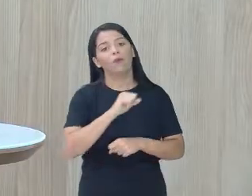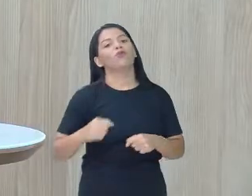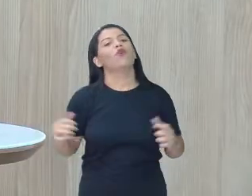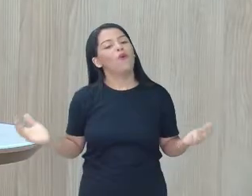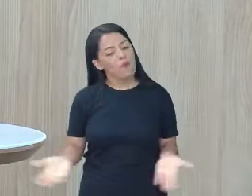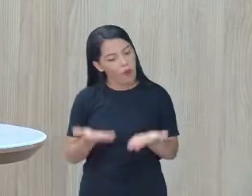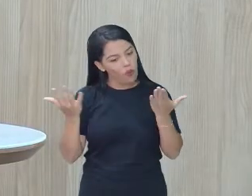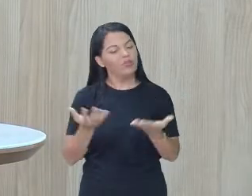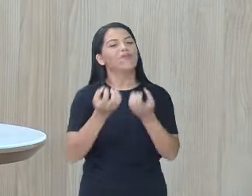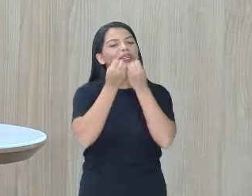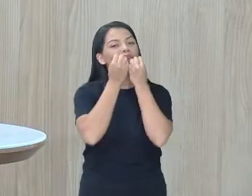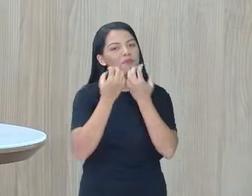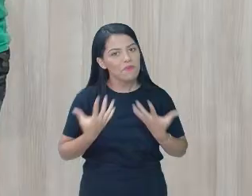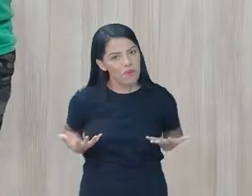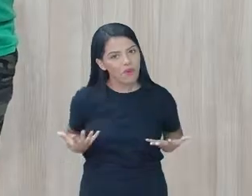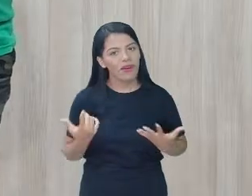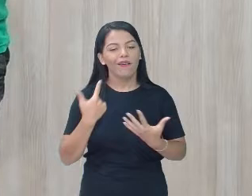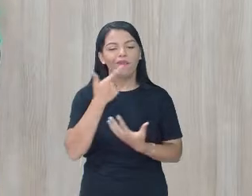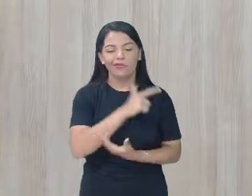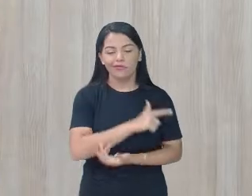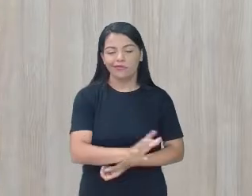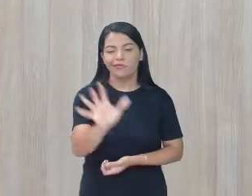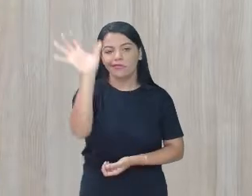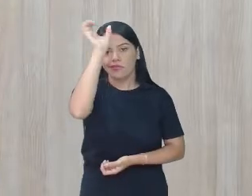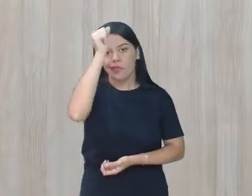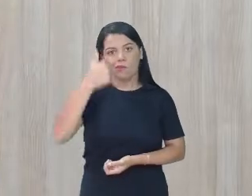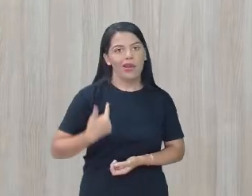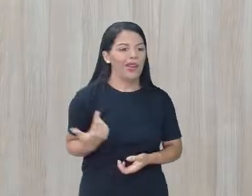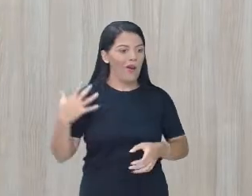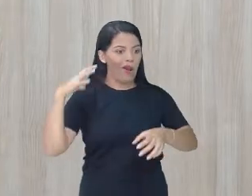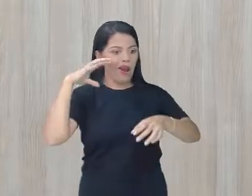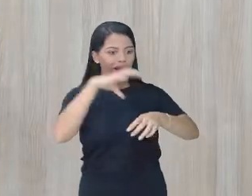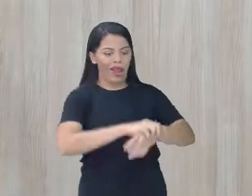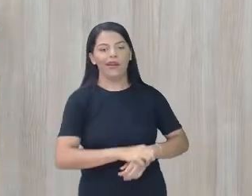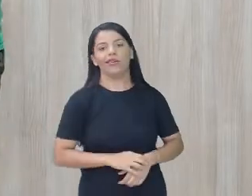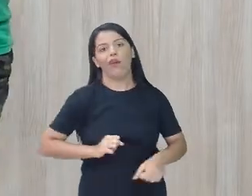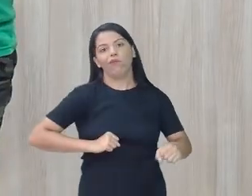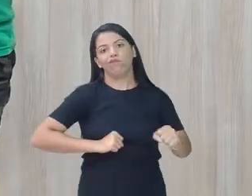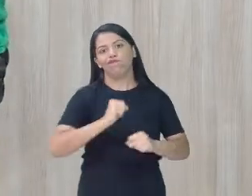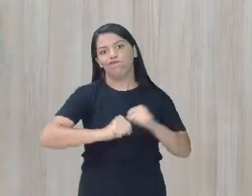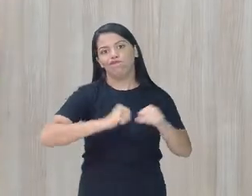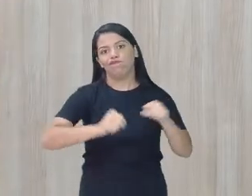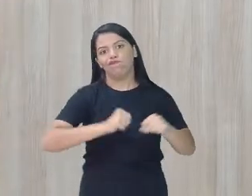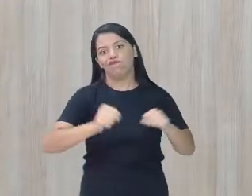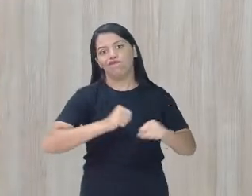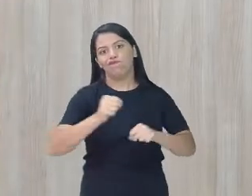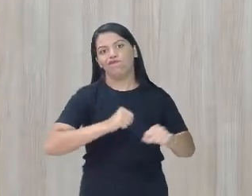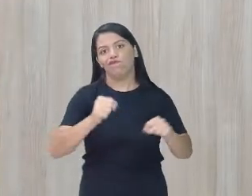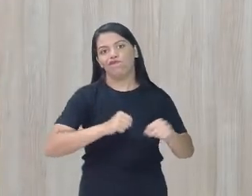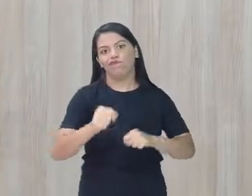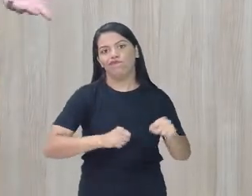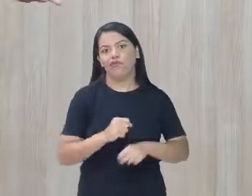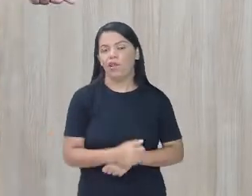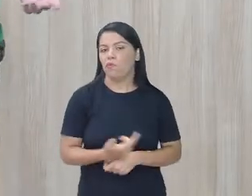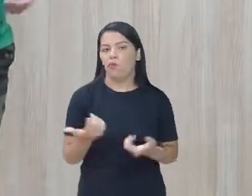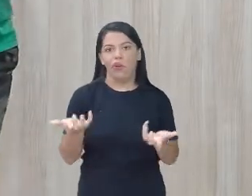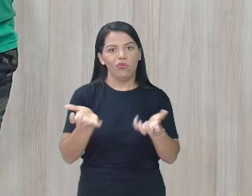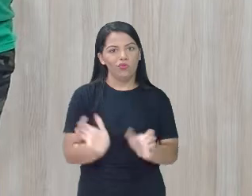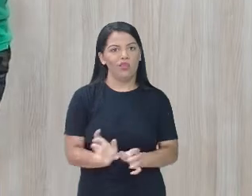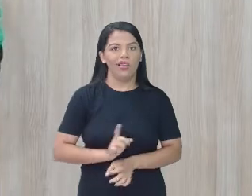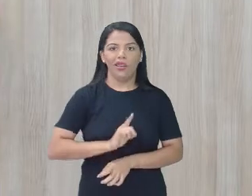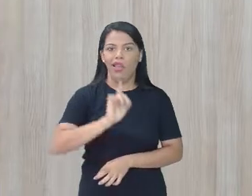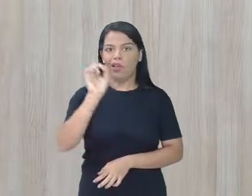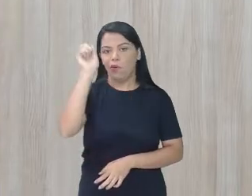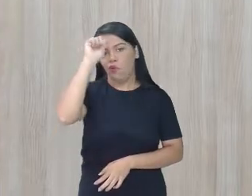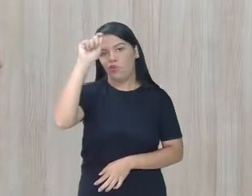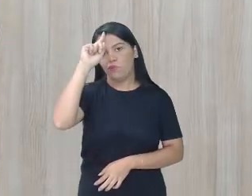boa motivação, né? A Muito motivação de não levar uma dentada do cachorro e não correr para o hospital para tomar vacina antirrábica, né?